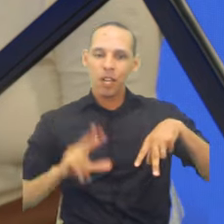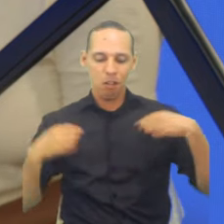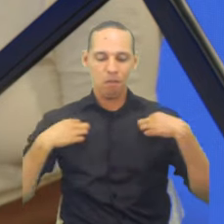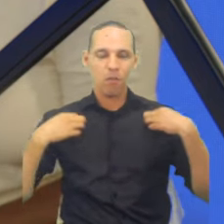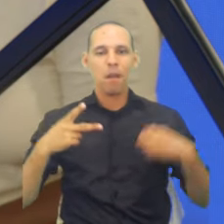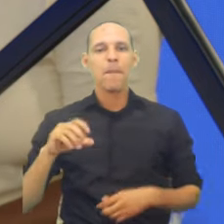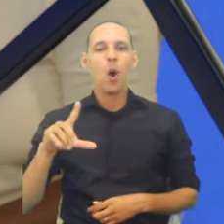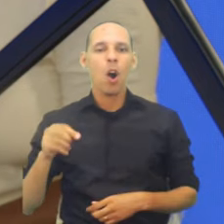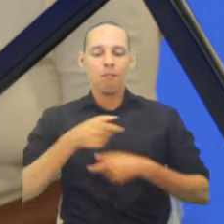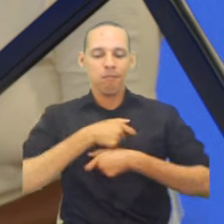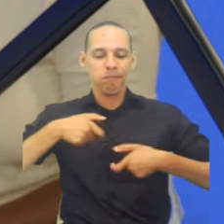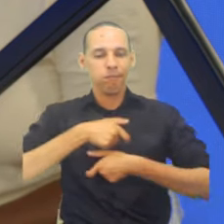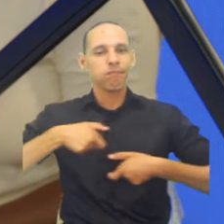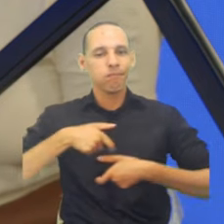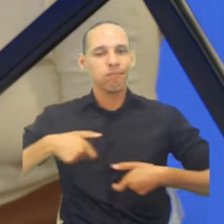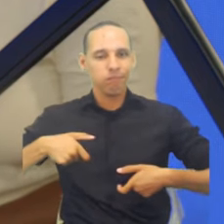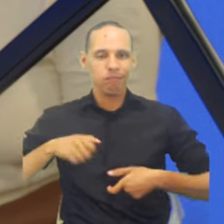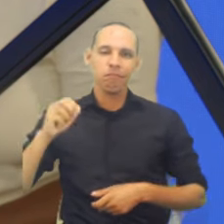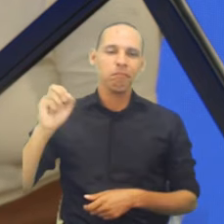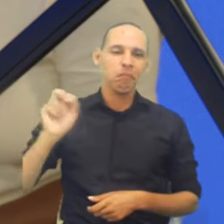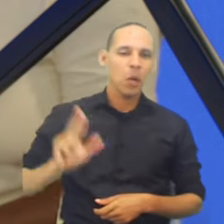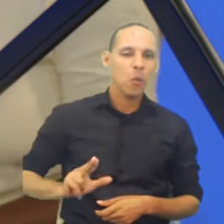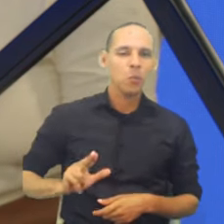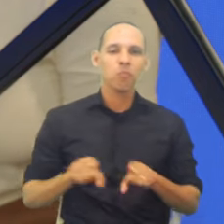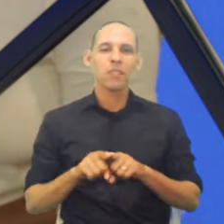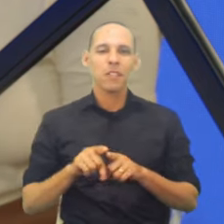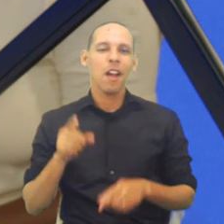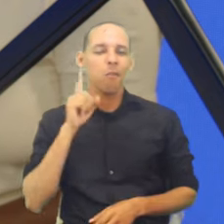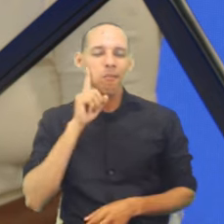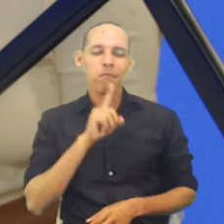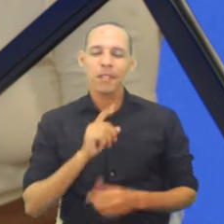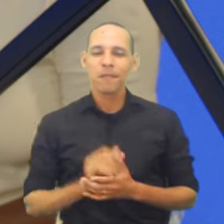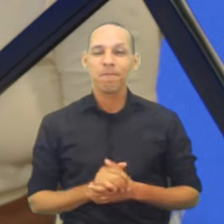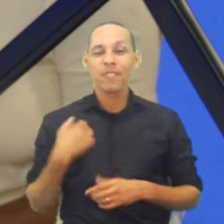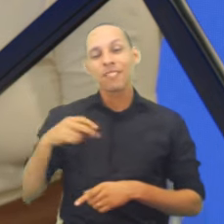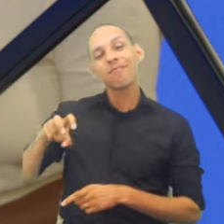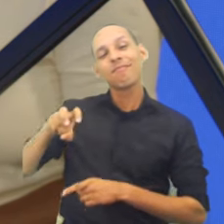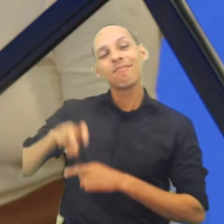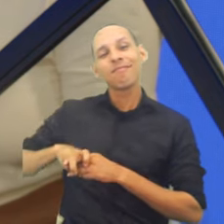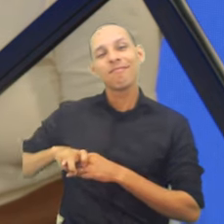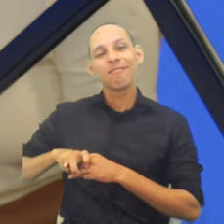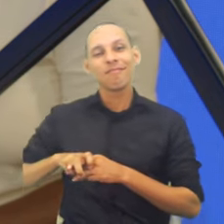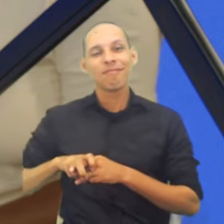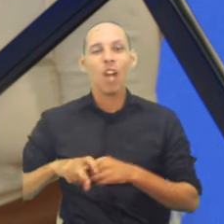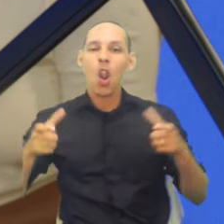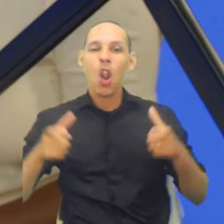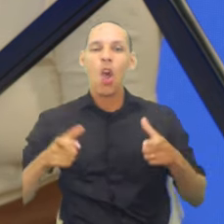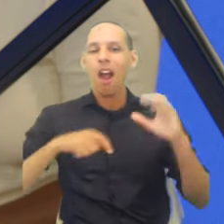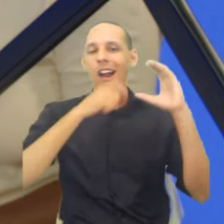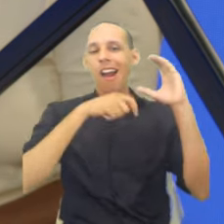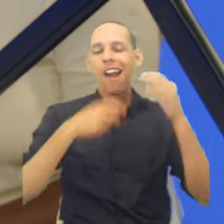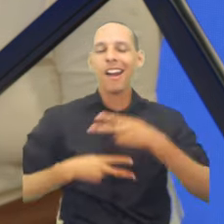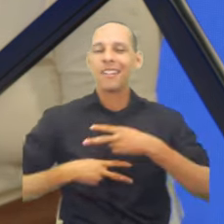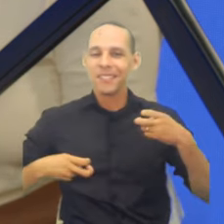listras laterais azuis e marrom eh estou sentada numa cadeira no estúdio de gravação do sebrai